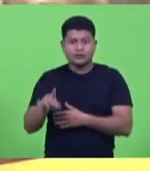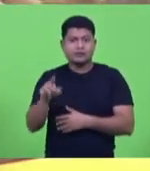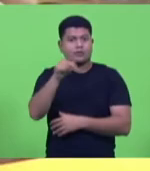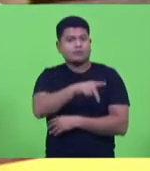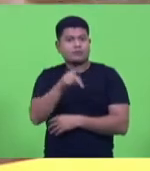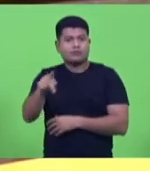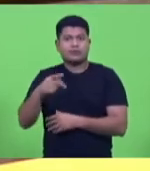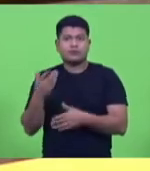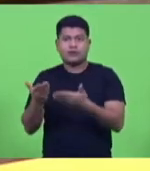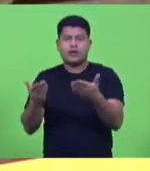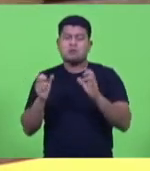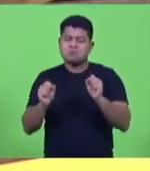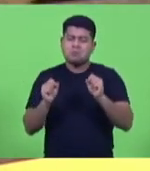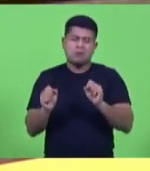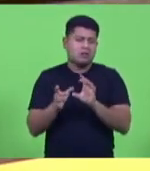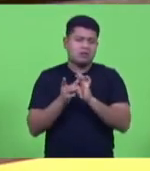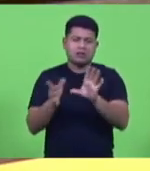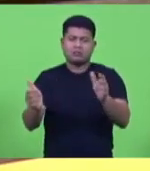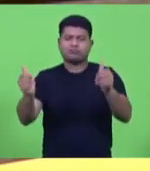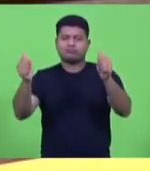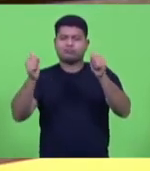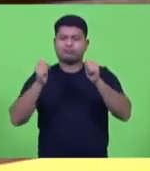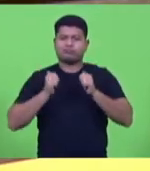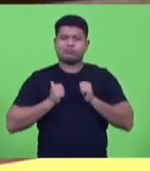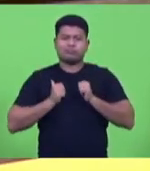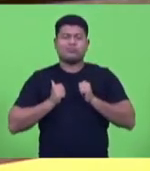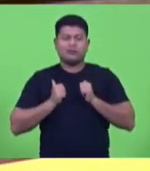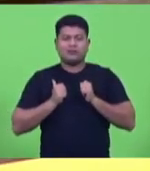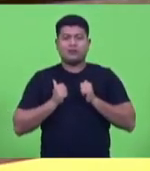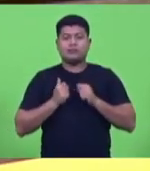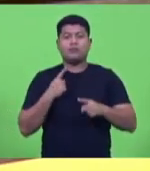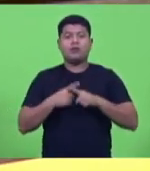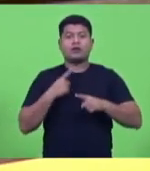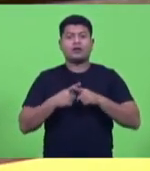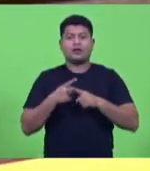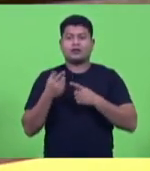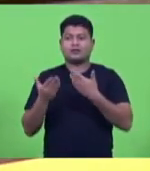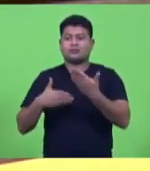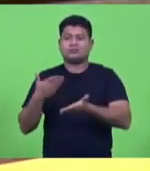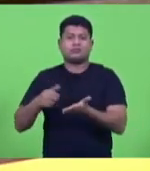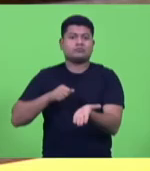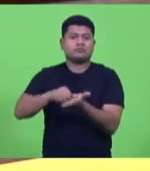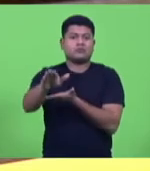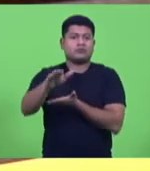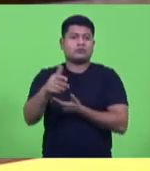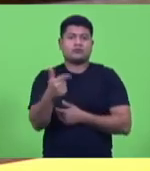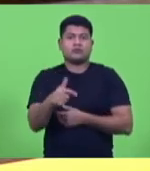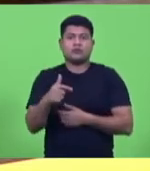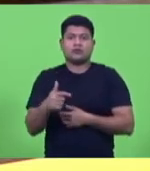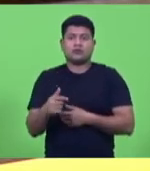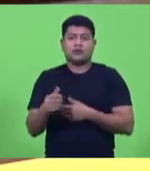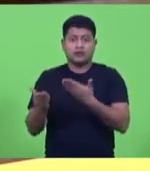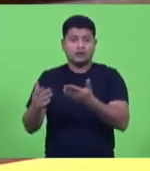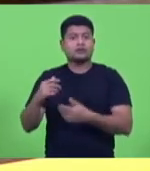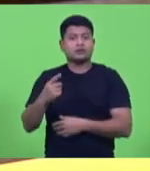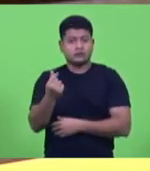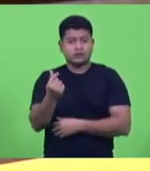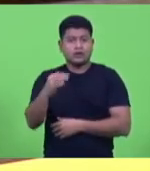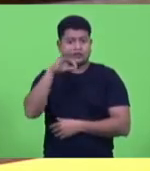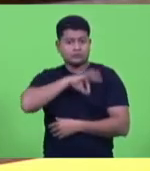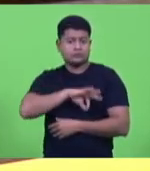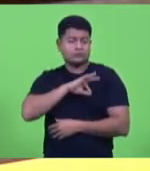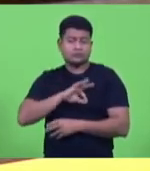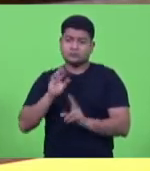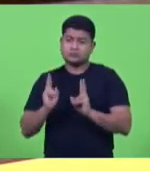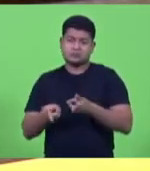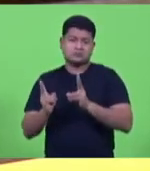ficar parados, eles podem se dar a esse luxo de ficarem parados, porque, afinal de contas, no final de todo mês, vai pingar lá. O salário